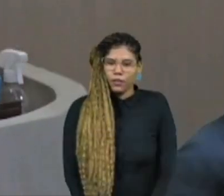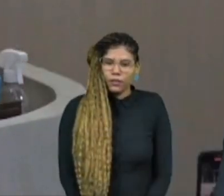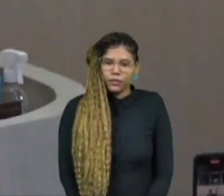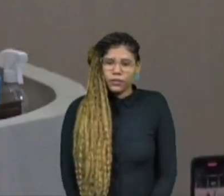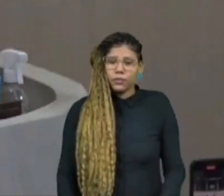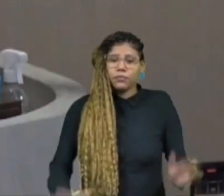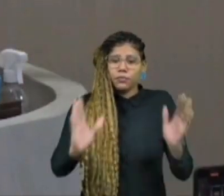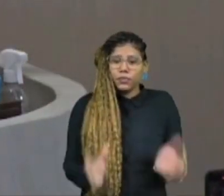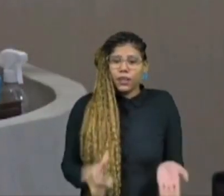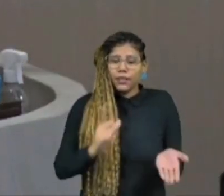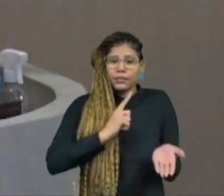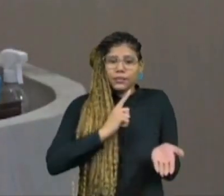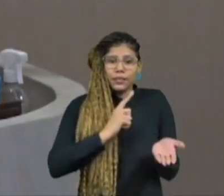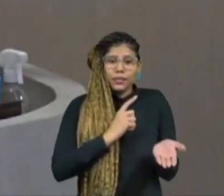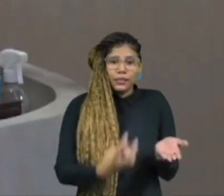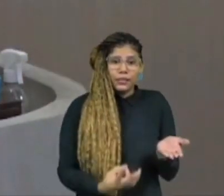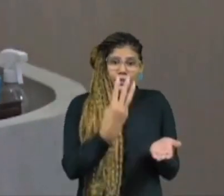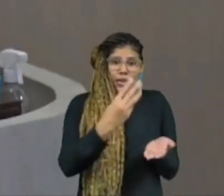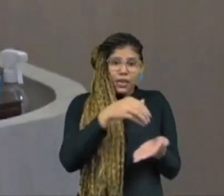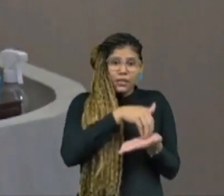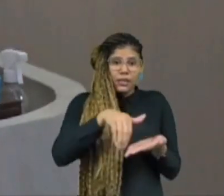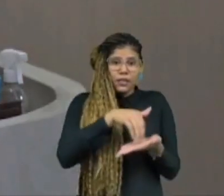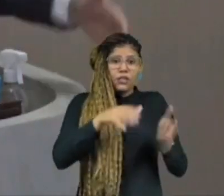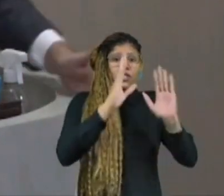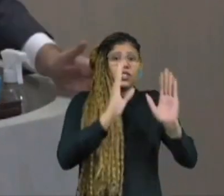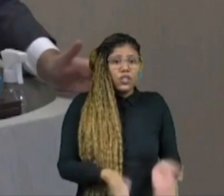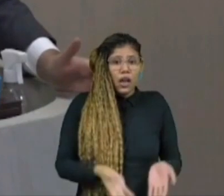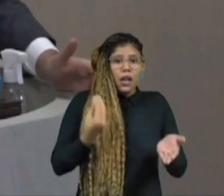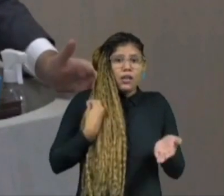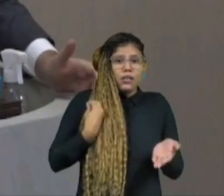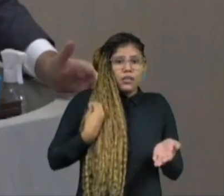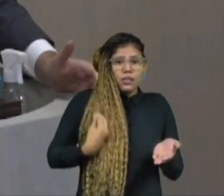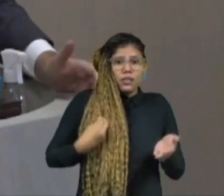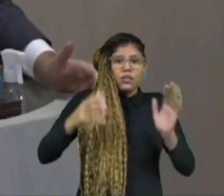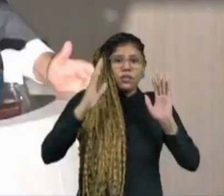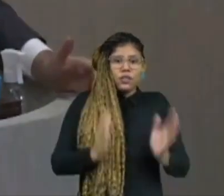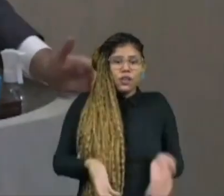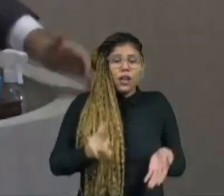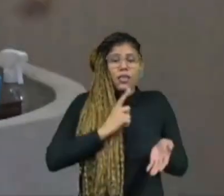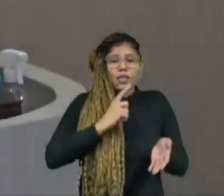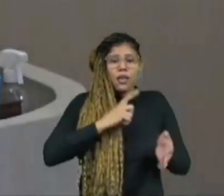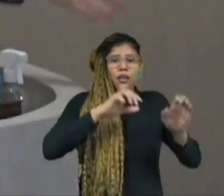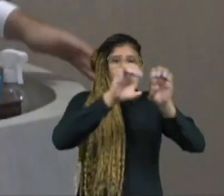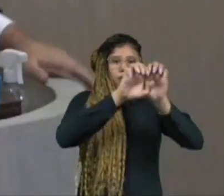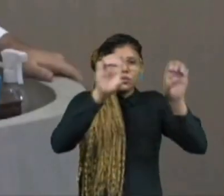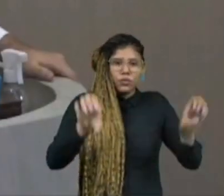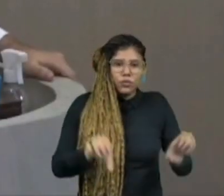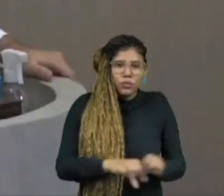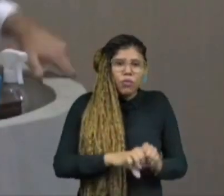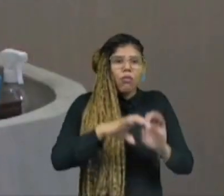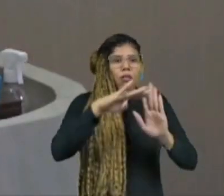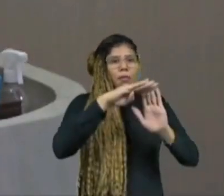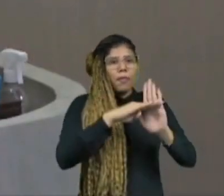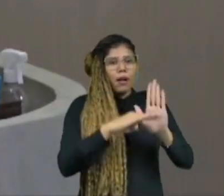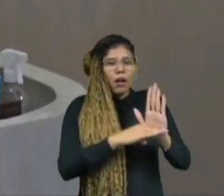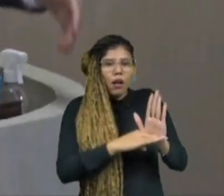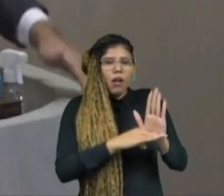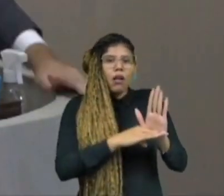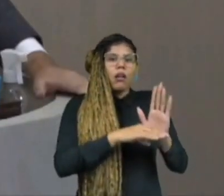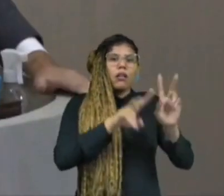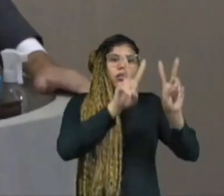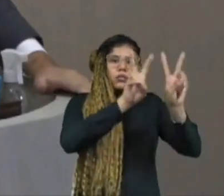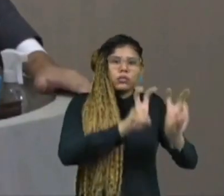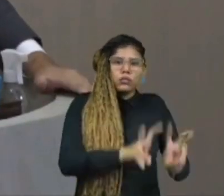Está pegando 3 secretarias que já existem, que já têm dentro de sua estrutura as pautas para abordar, os assuntos